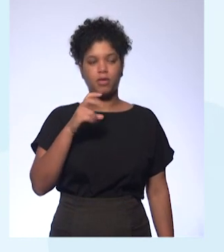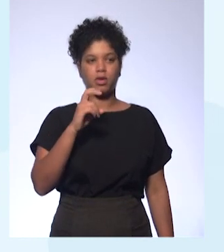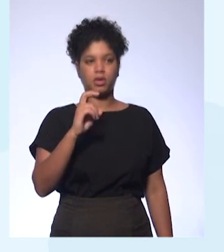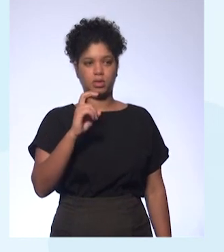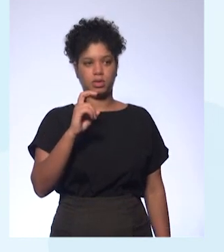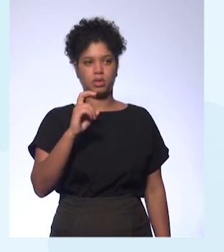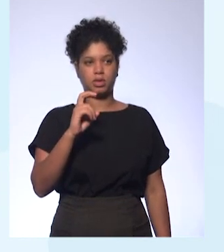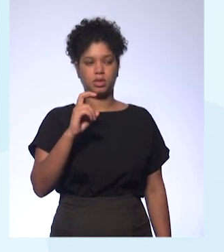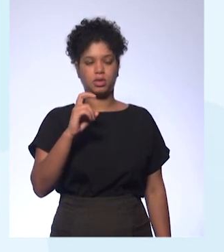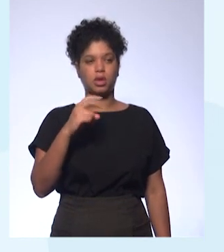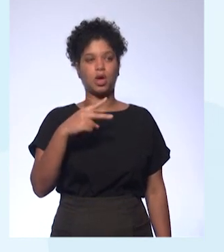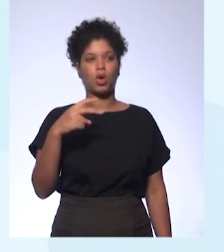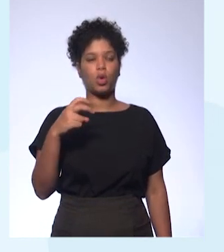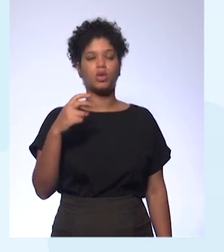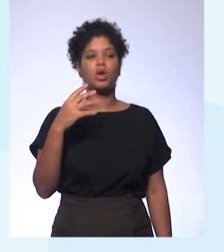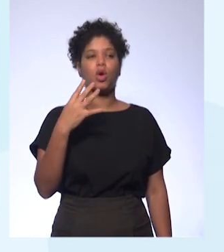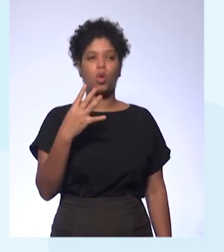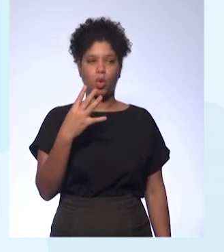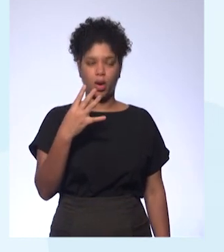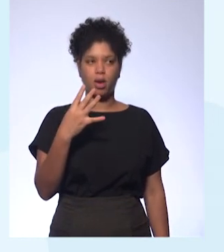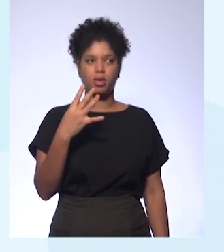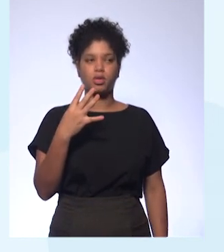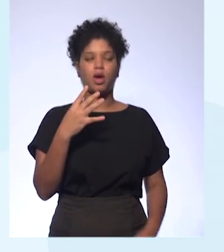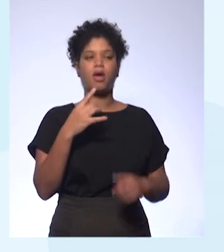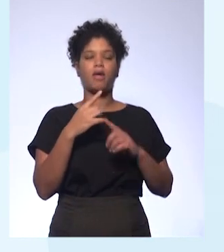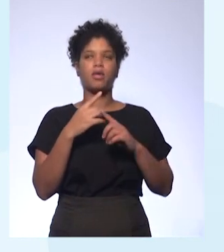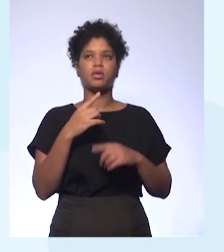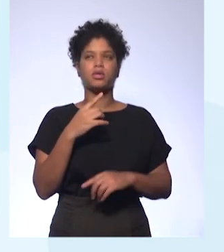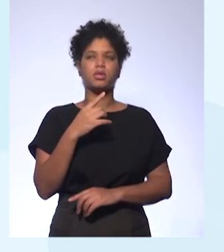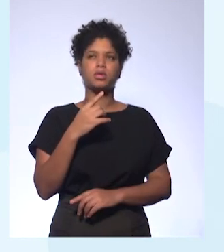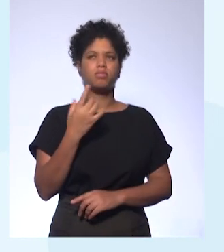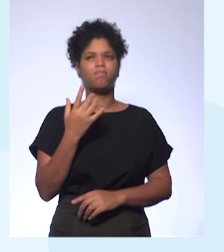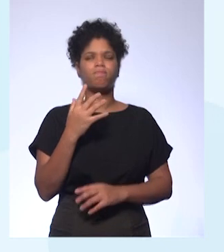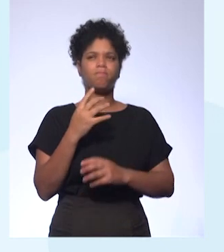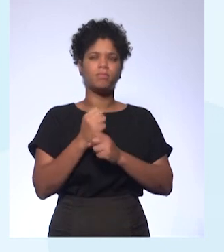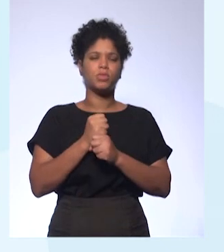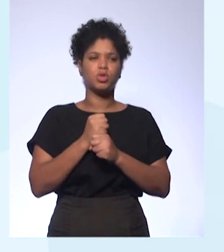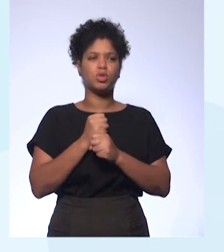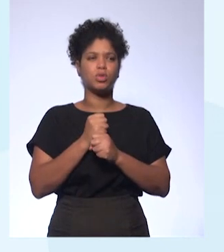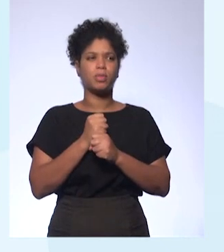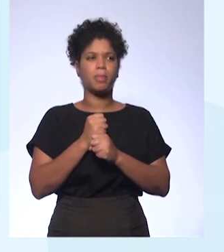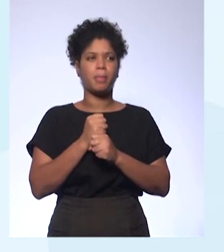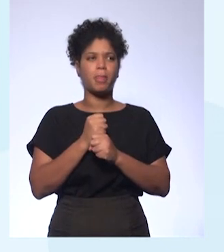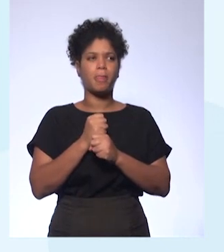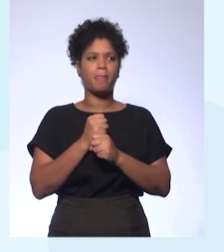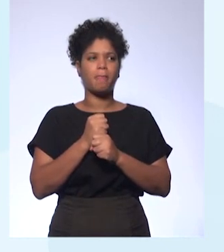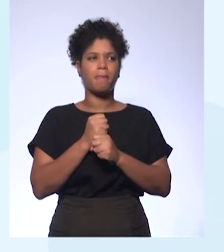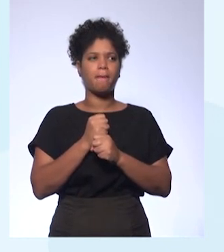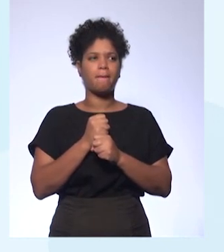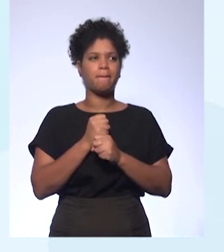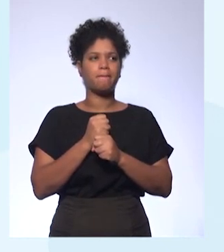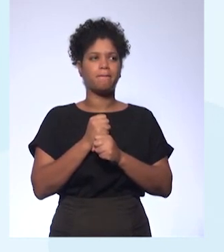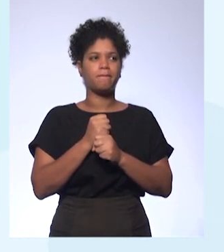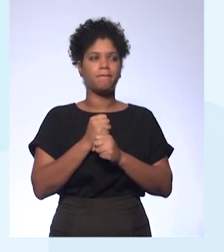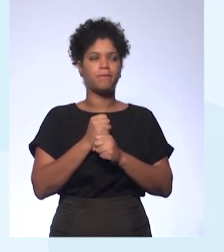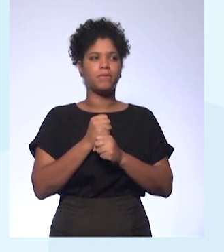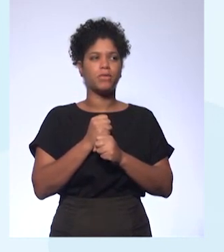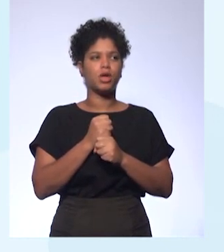63,5, que é igual 4 vezes 60, 240, 4 vezes 3,7, 14,